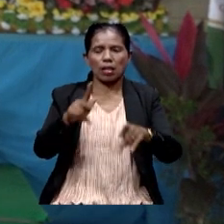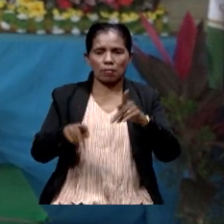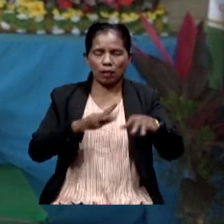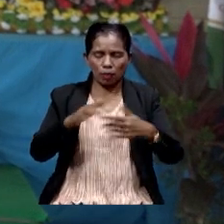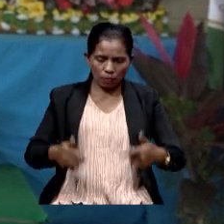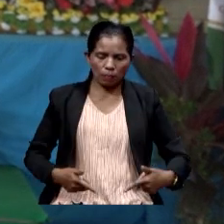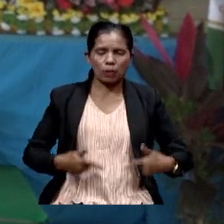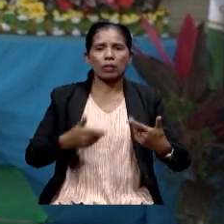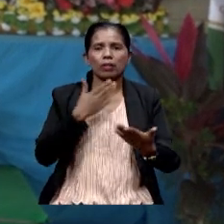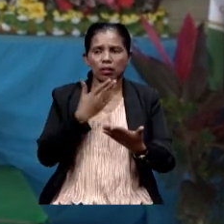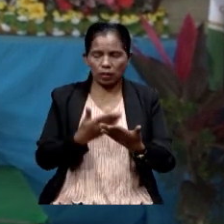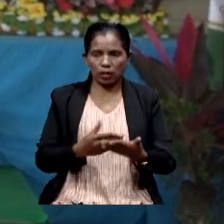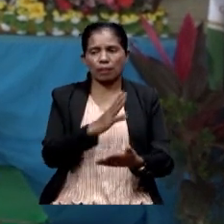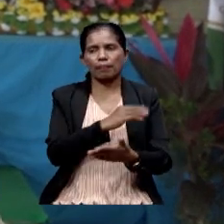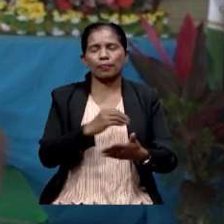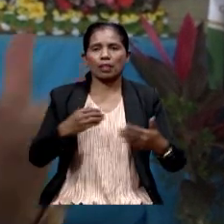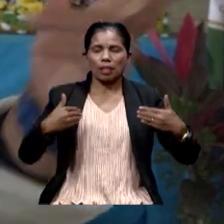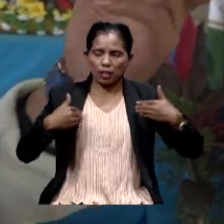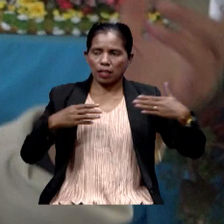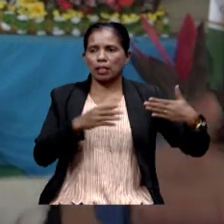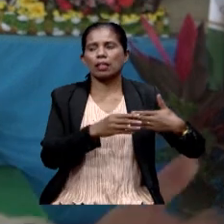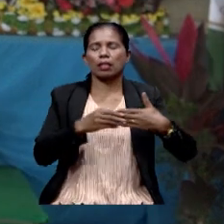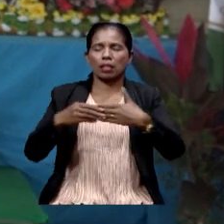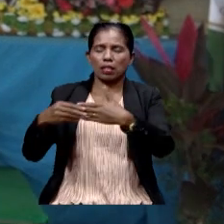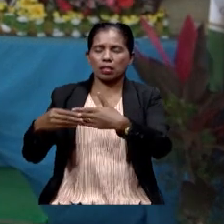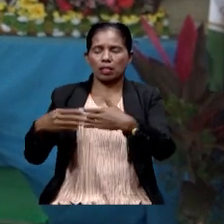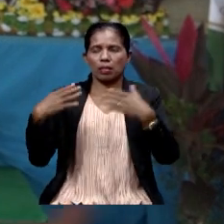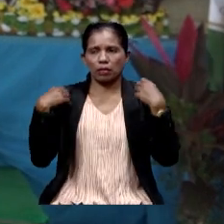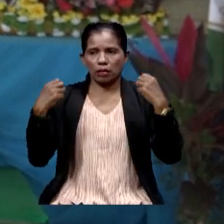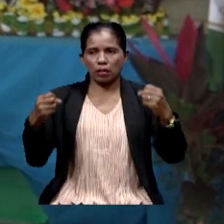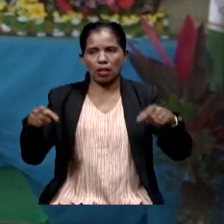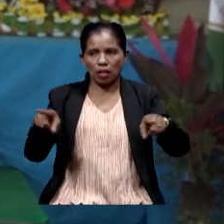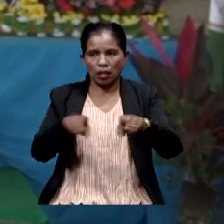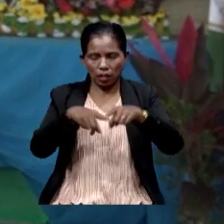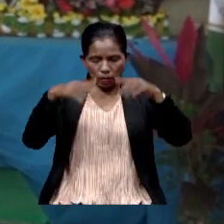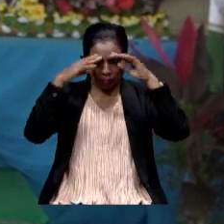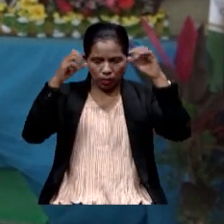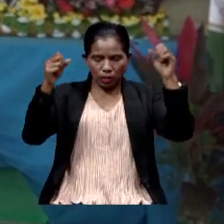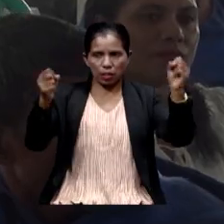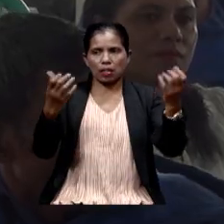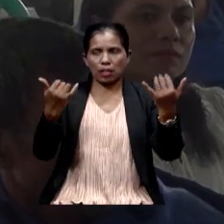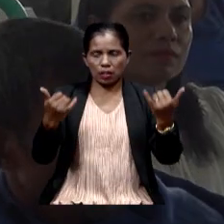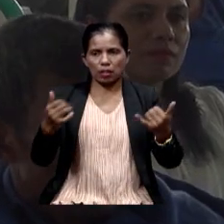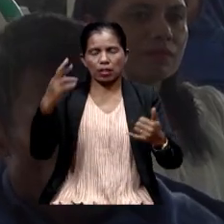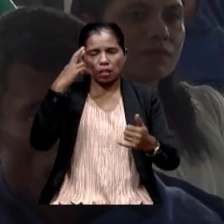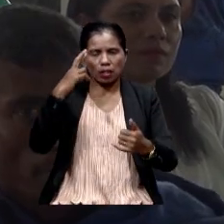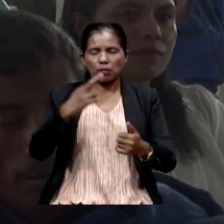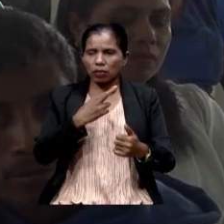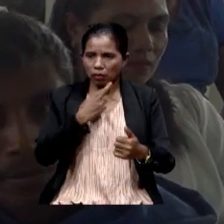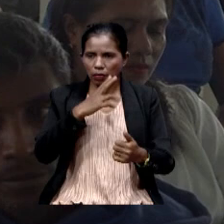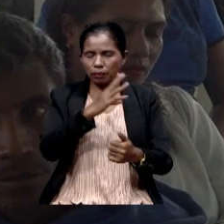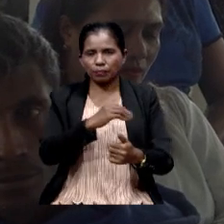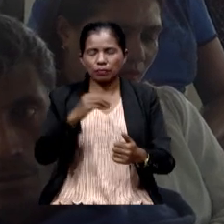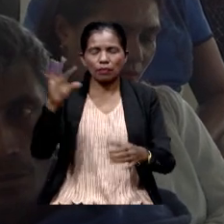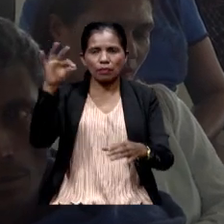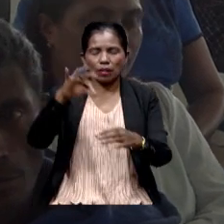non emos bele. E a liderança da forte ne san presidente agora, o Dr. Zé Ramos Horta. E